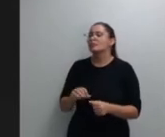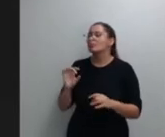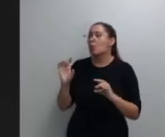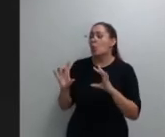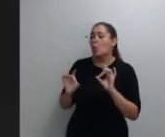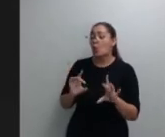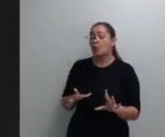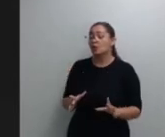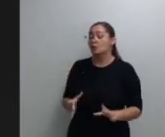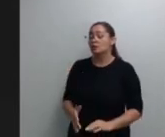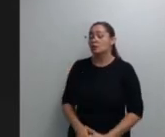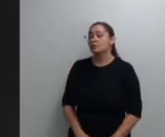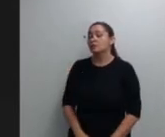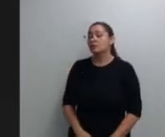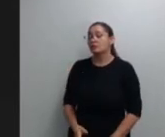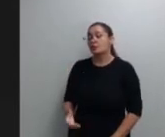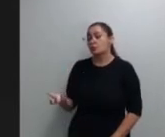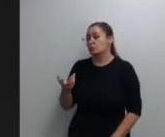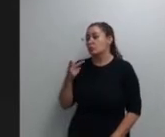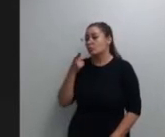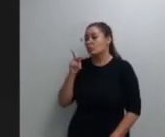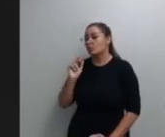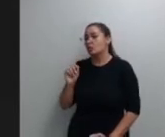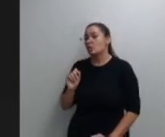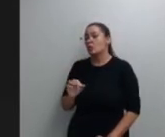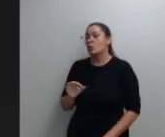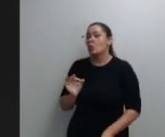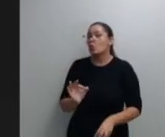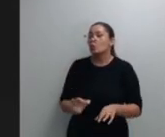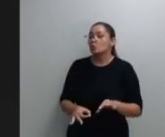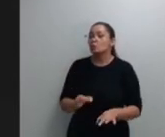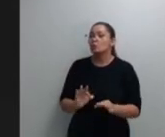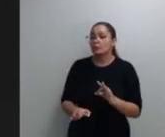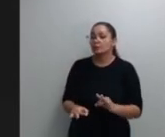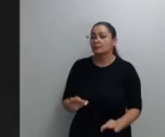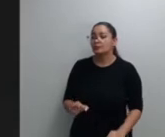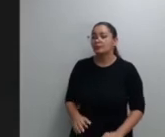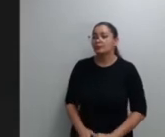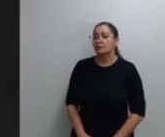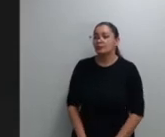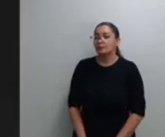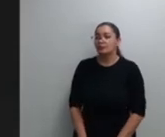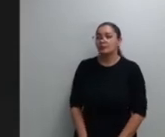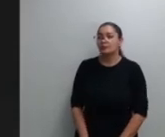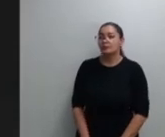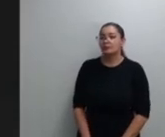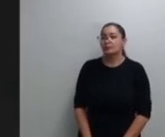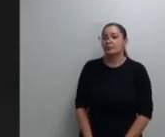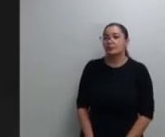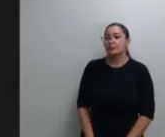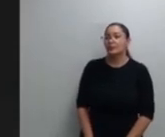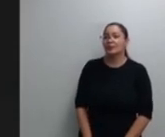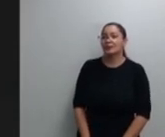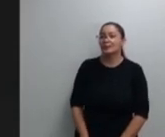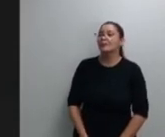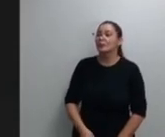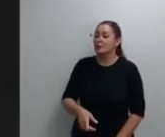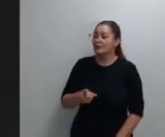pretendendo eu irei então julgar o bloco dou o silêncio como ok